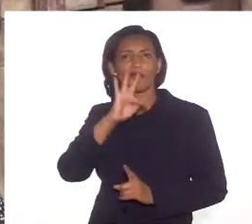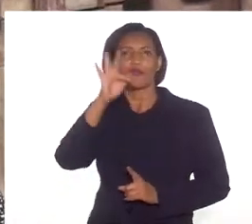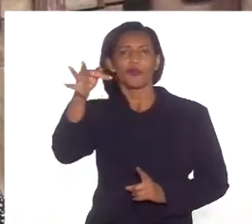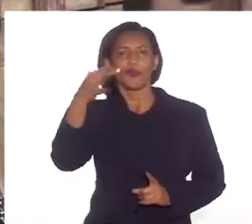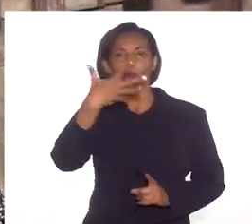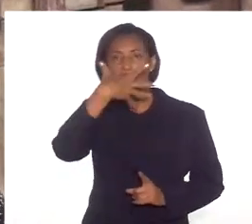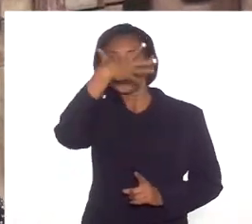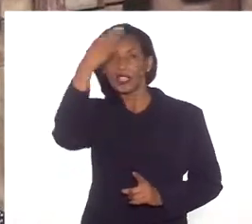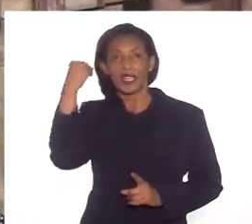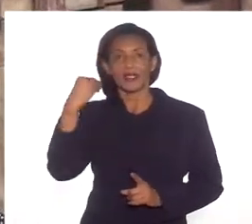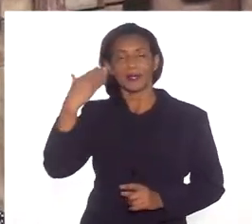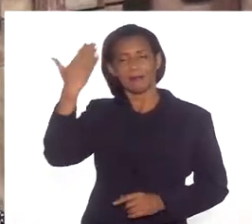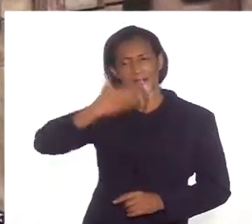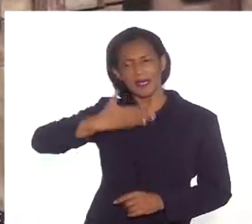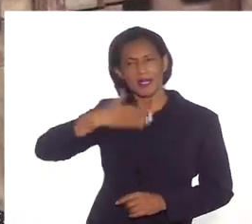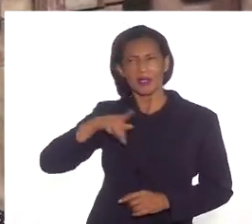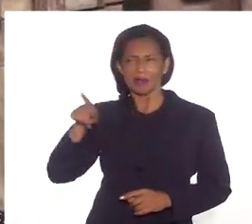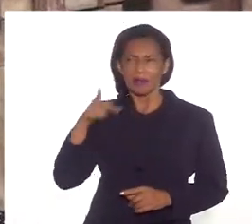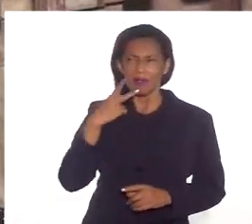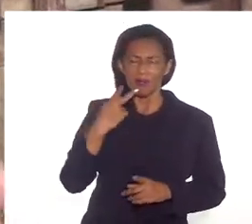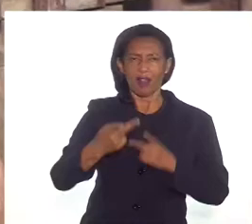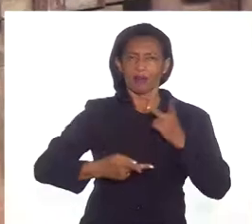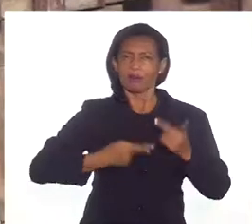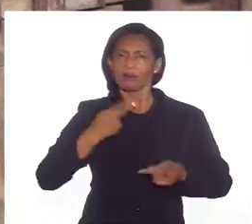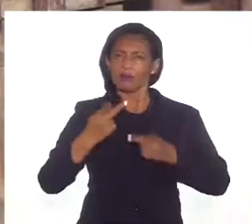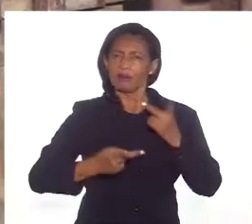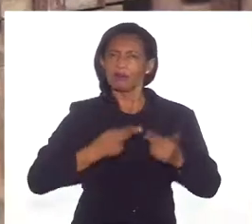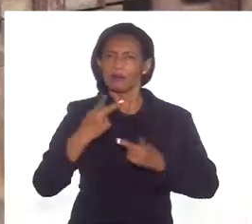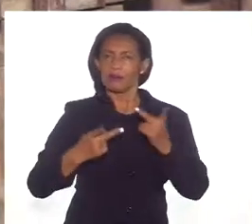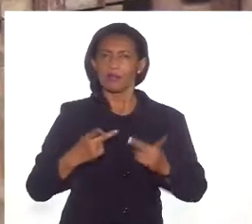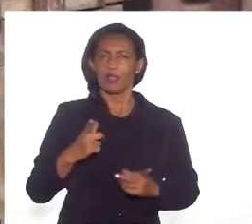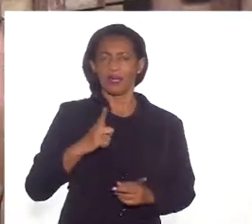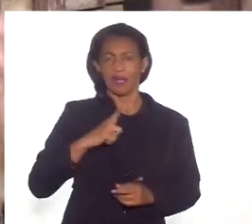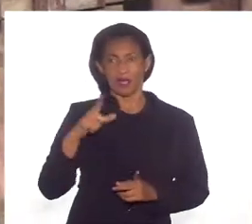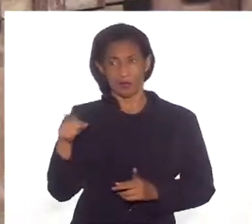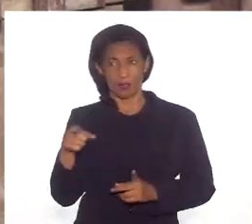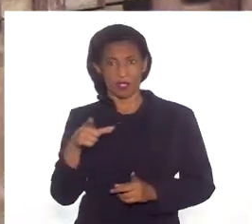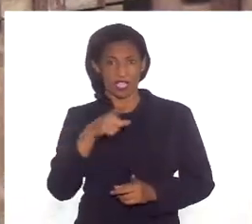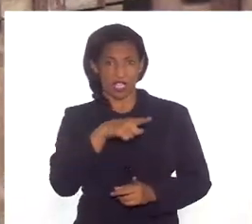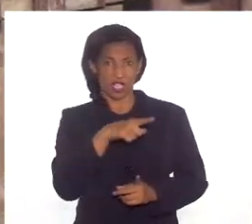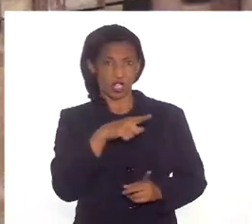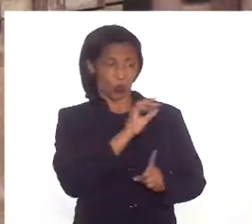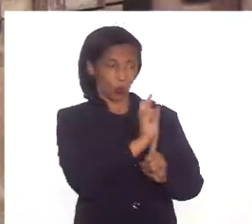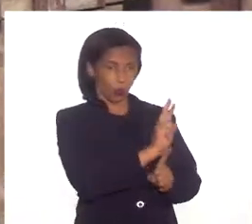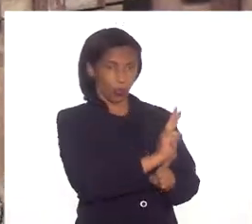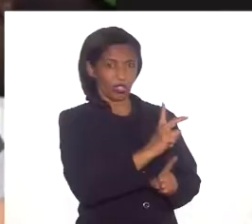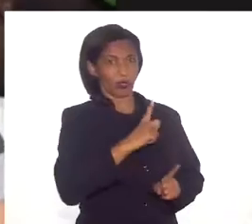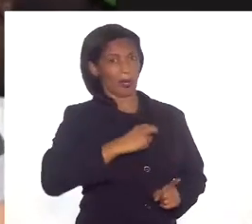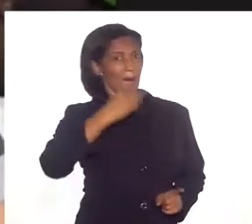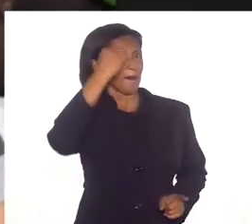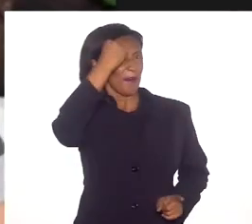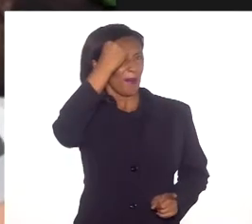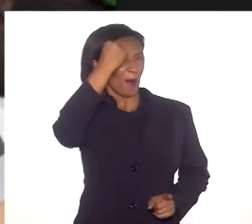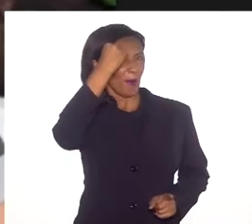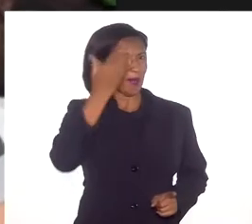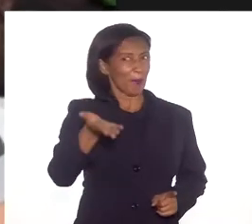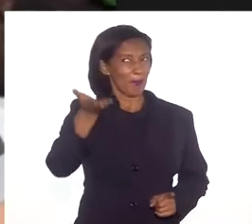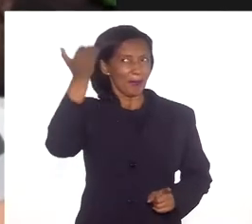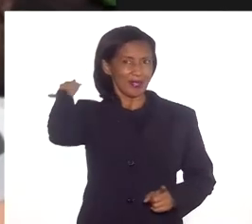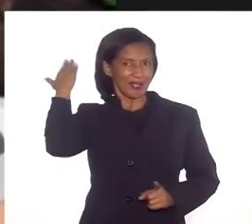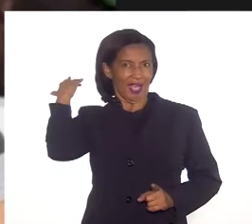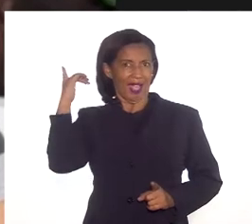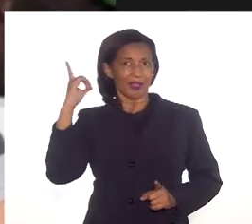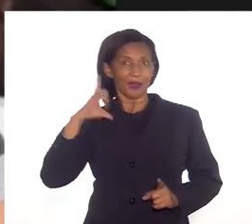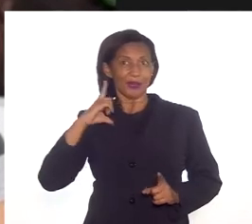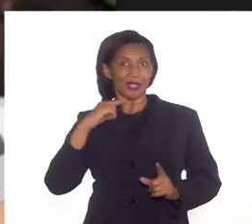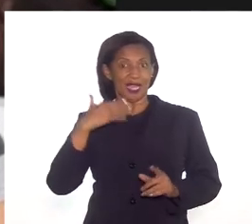do presente. E você costuma falar muito que entre vocês existe o passado, que é a memória viva hoje entre vocês, e